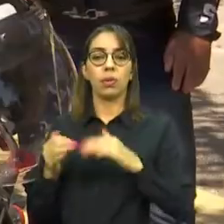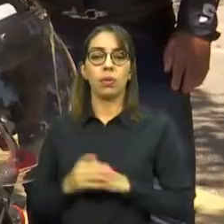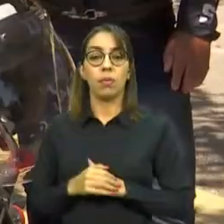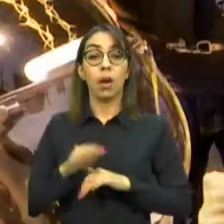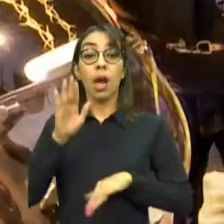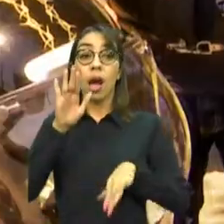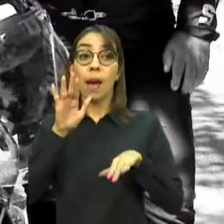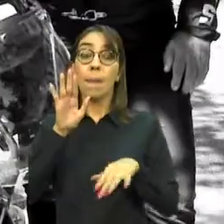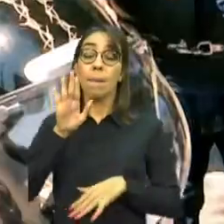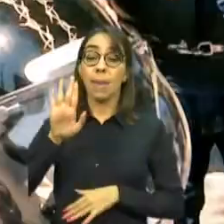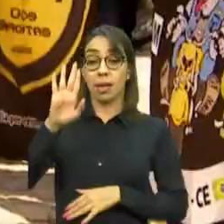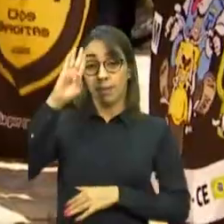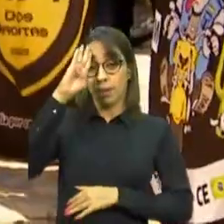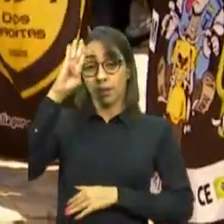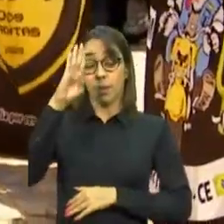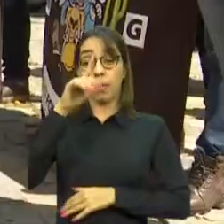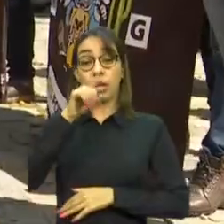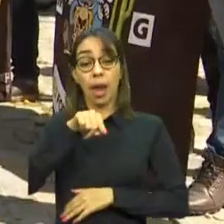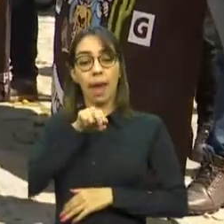outro.